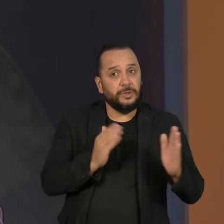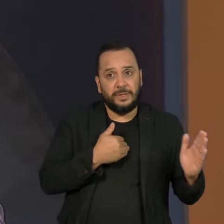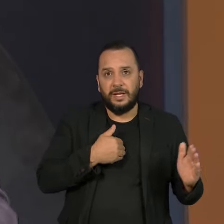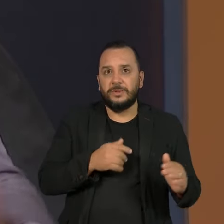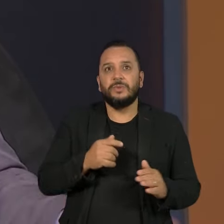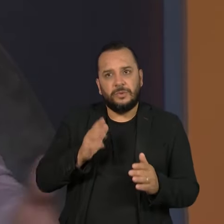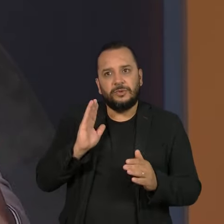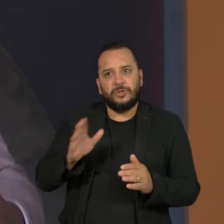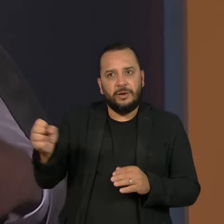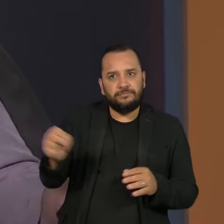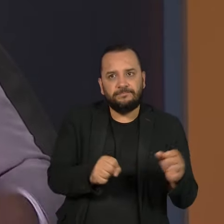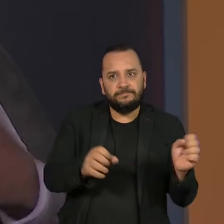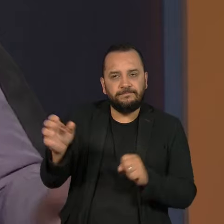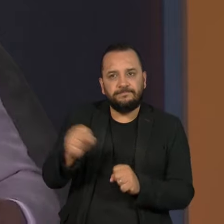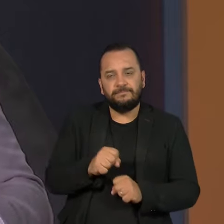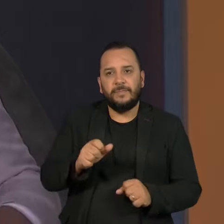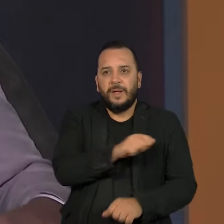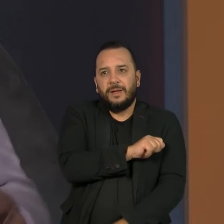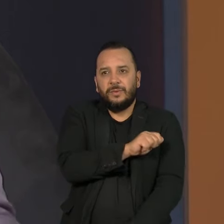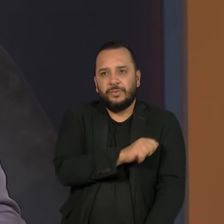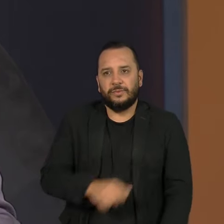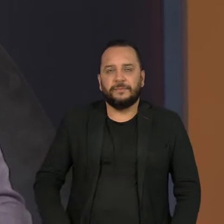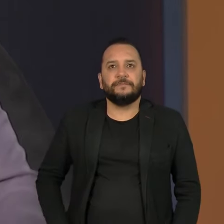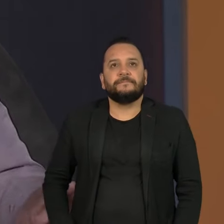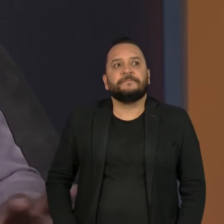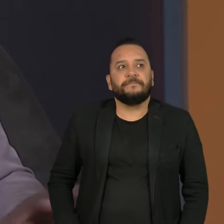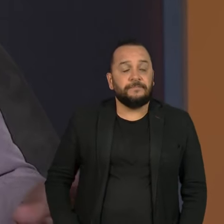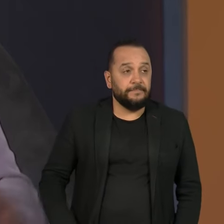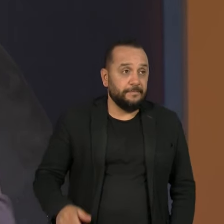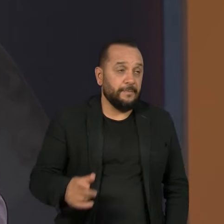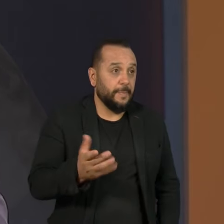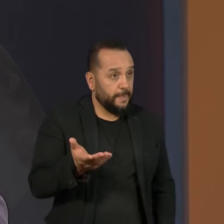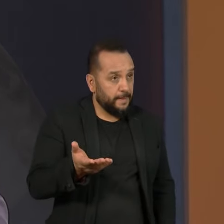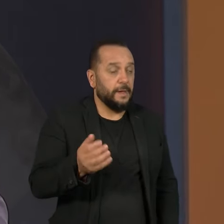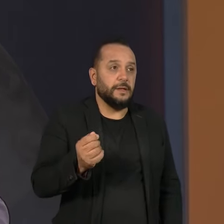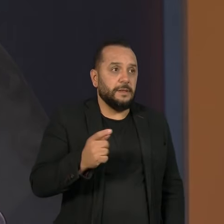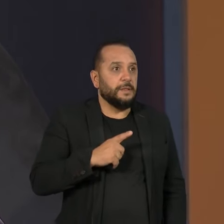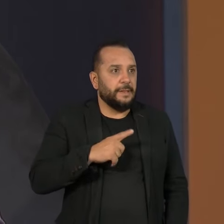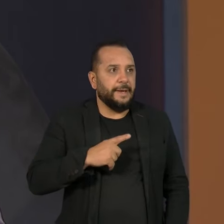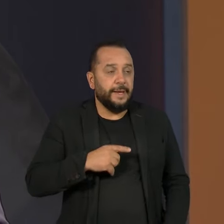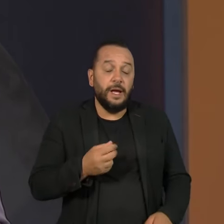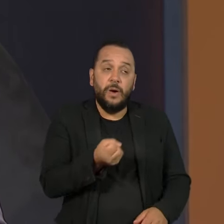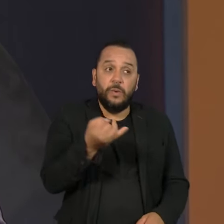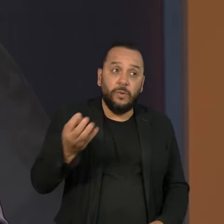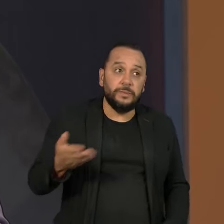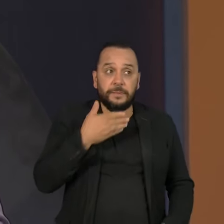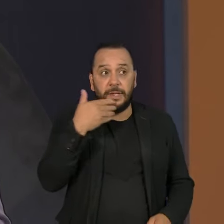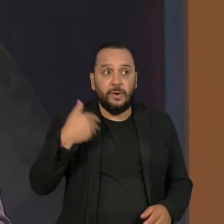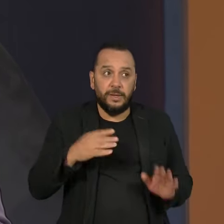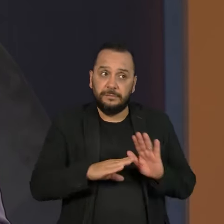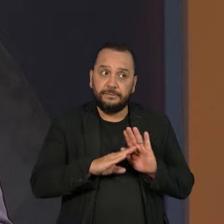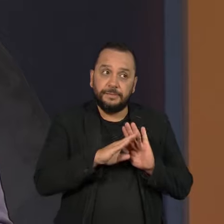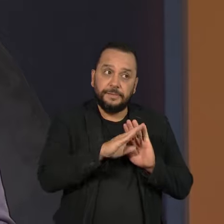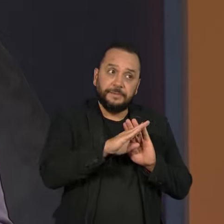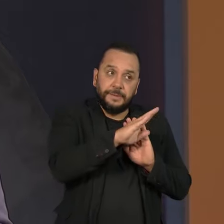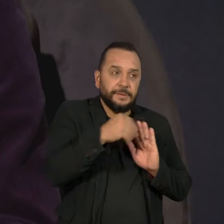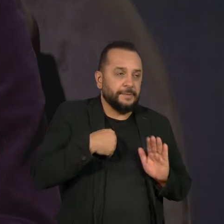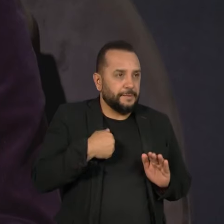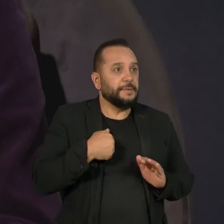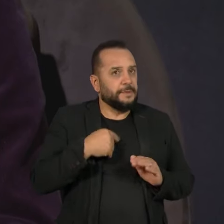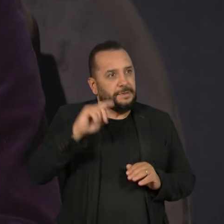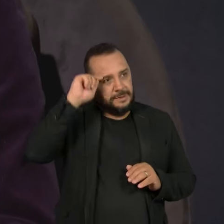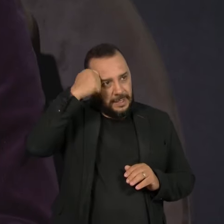Pois é, né? O universo está se movimentando, tivemos aí algumas melhoras e os negros estão chegando, né,